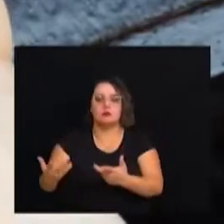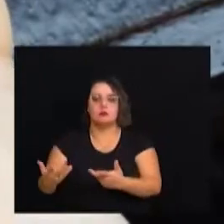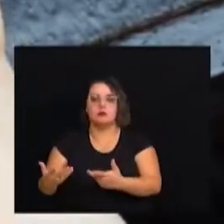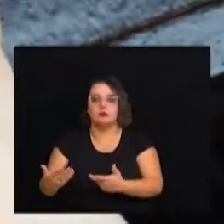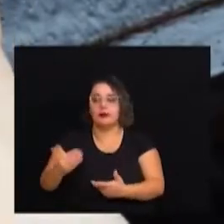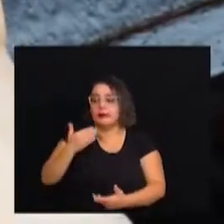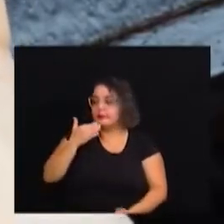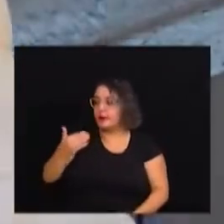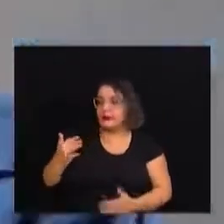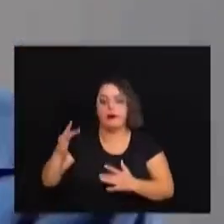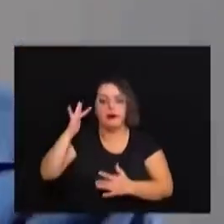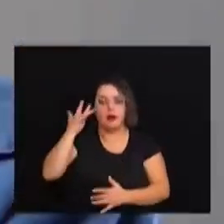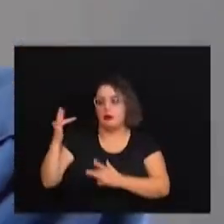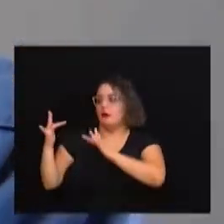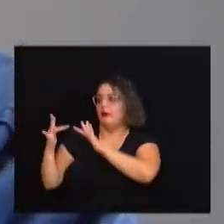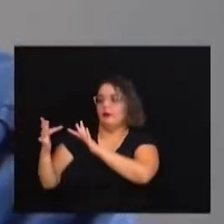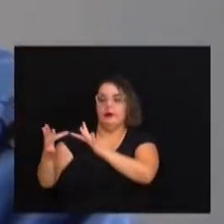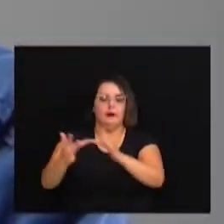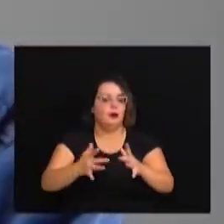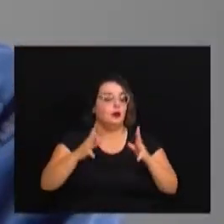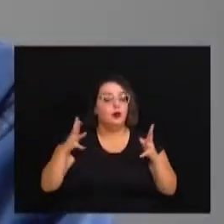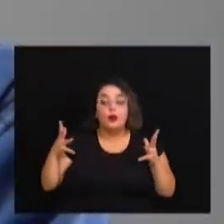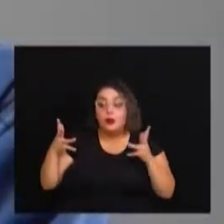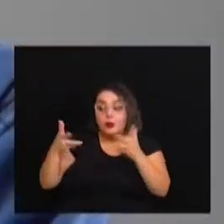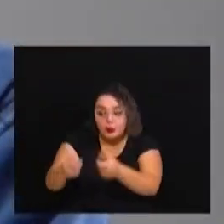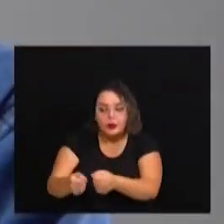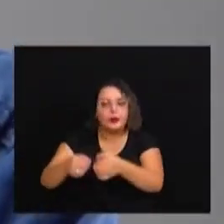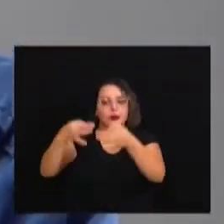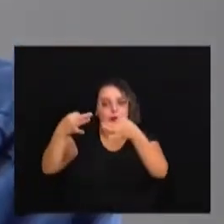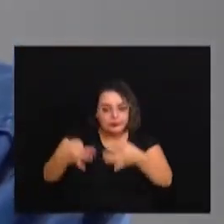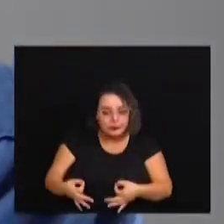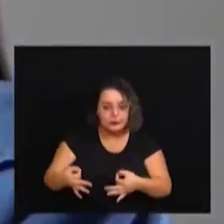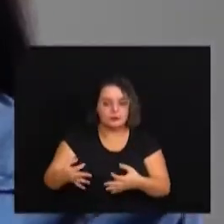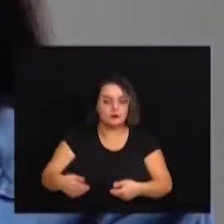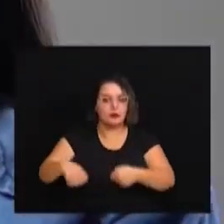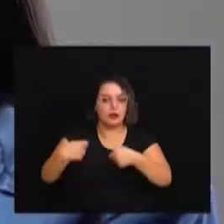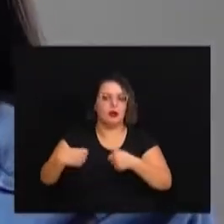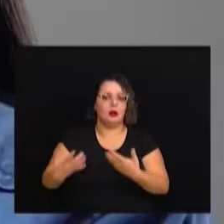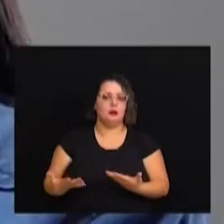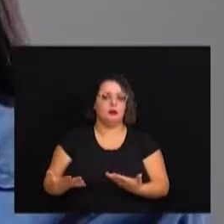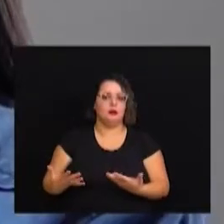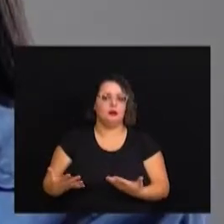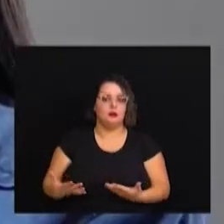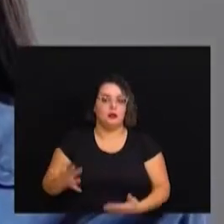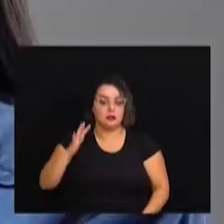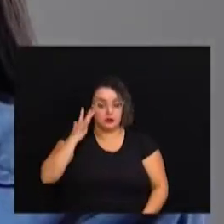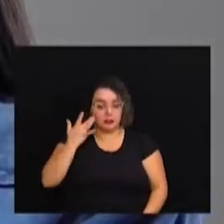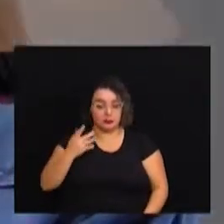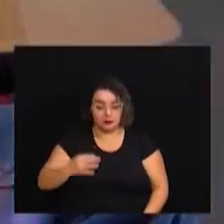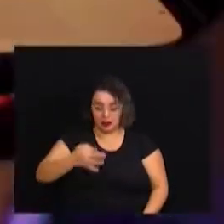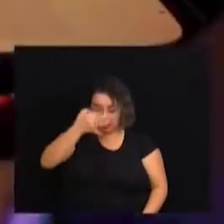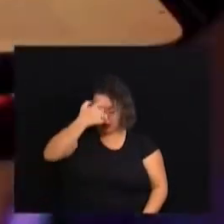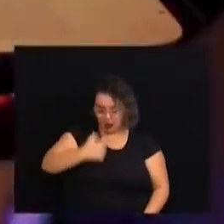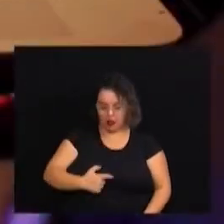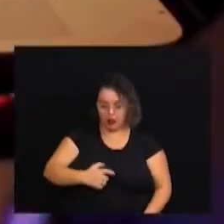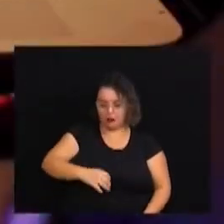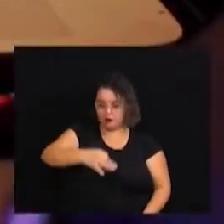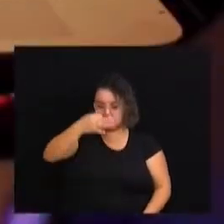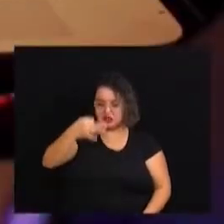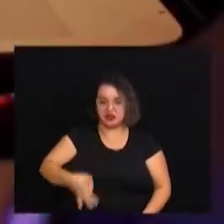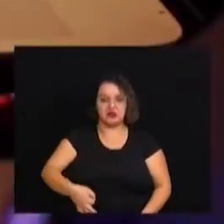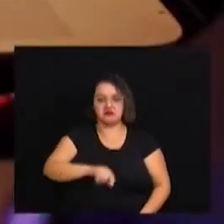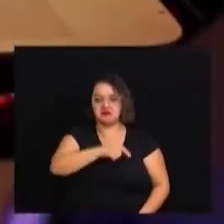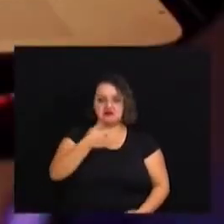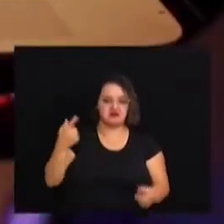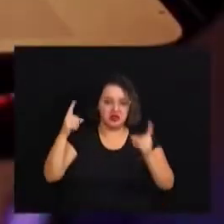sua volta. Eles acham que eles são perfeitos, digamos assim, são o certo, porque eles não passam por